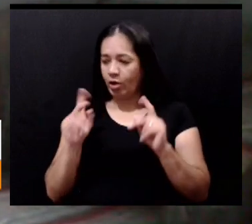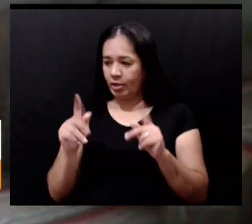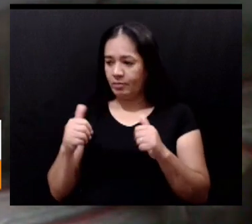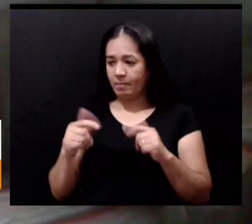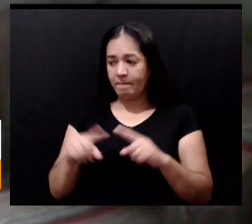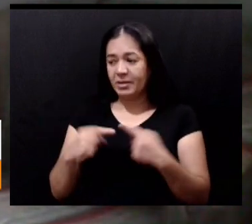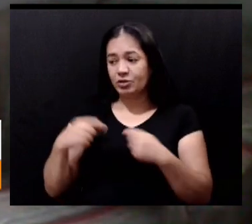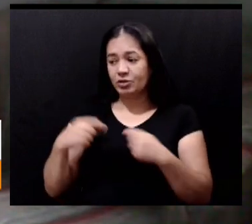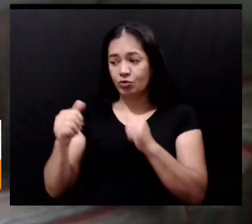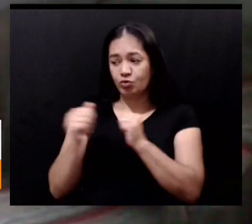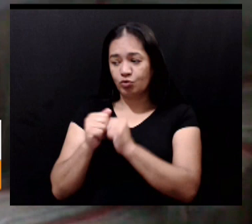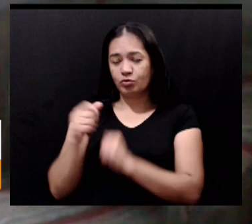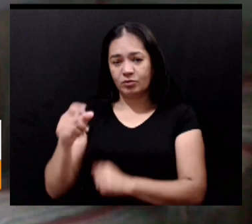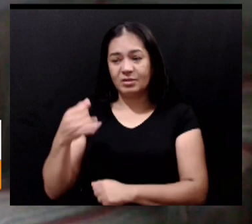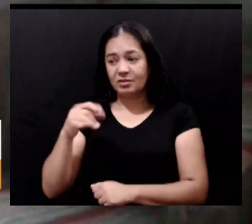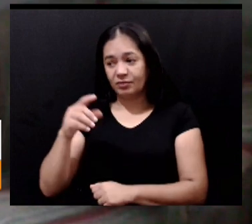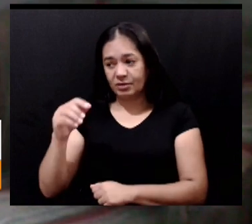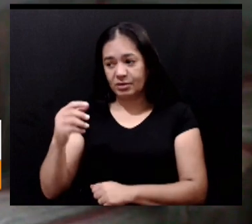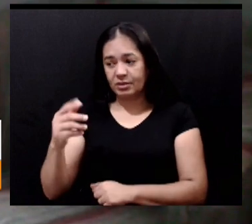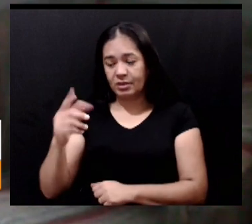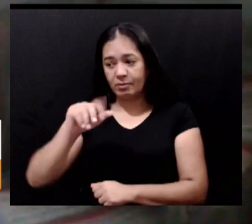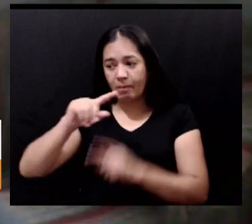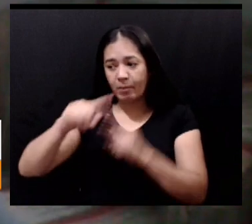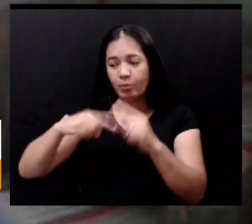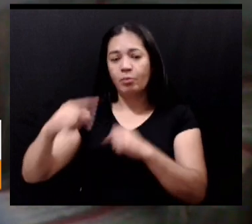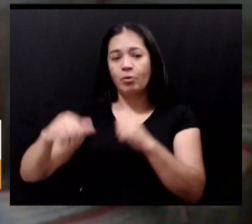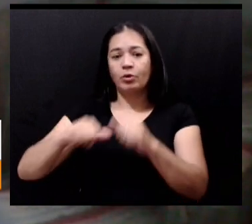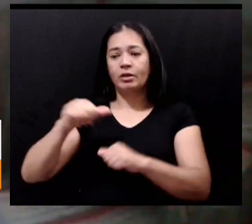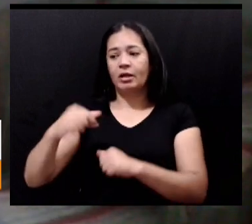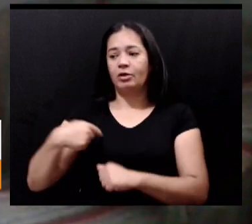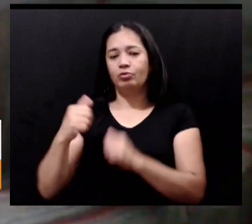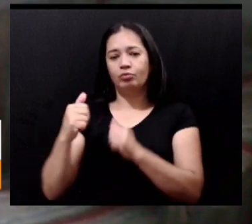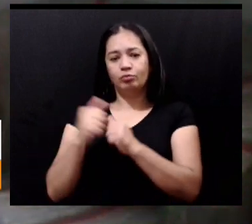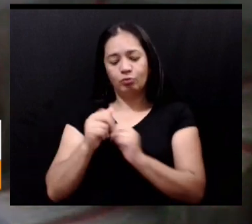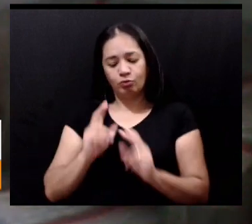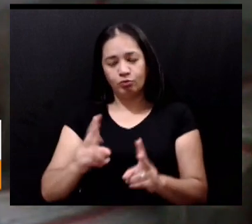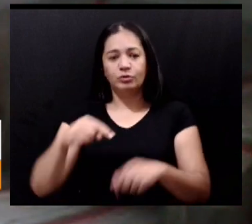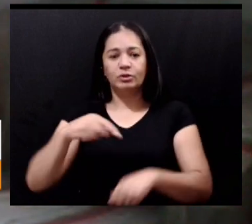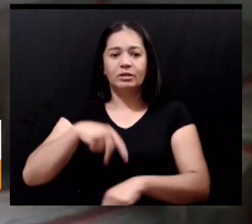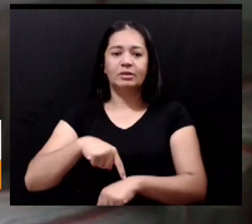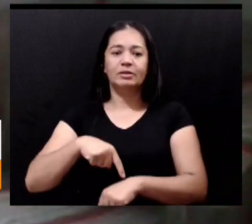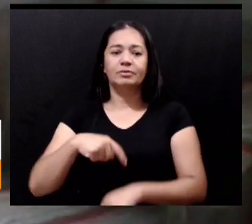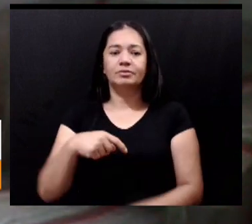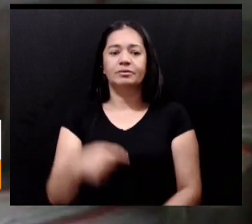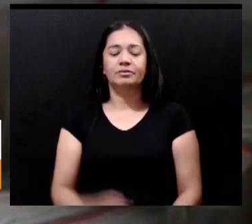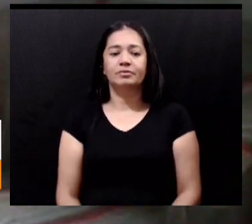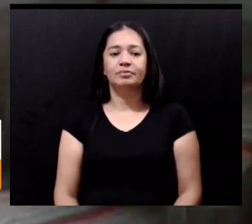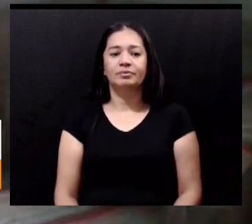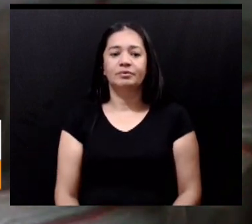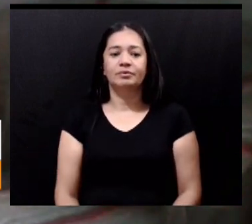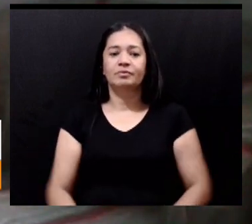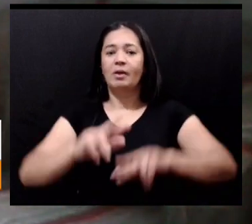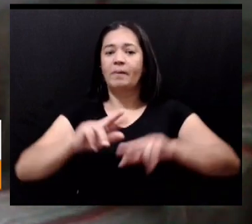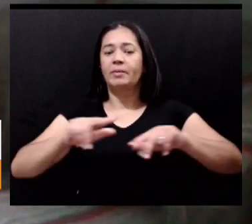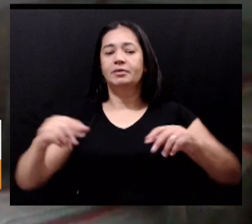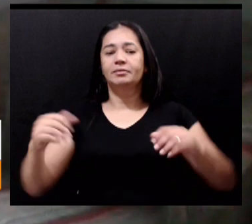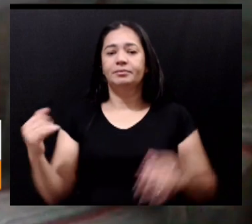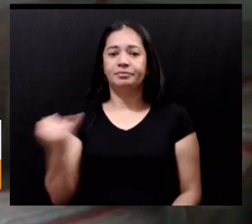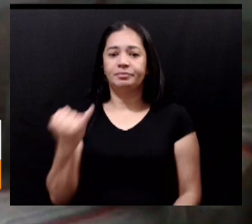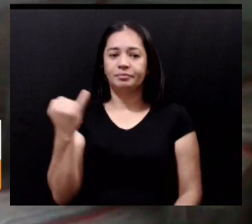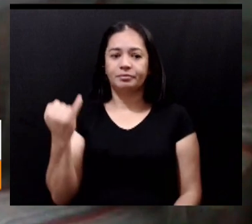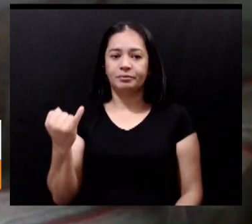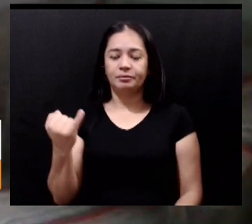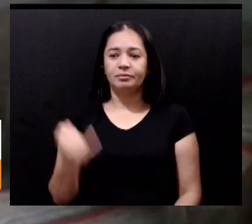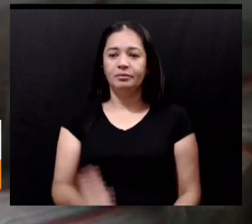ideia, eu estou. Então, essa ação é de nos colocar ao lado, de validar a pessoa